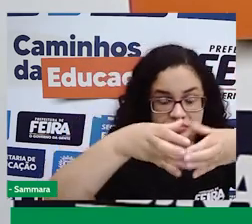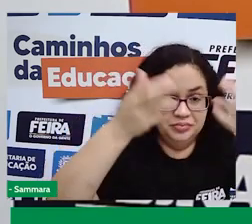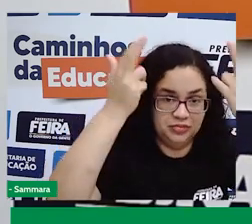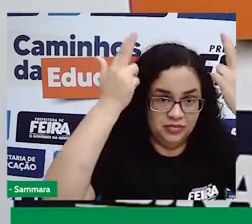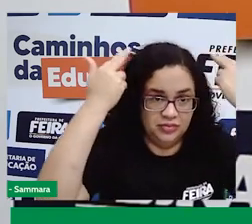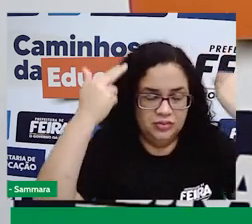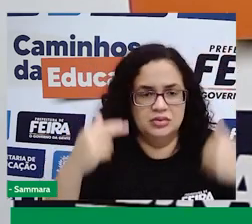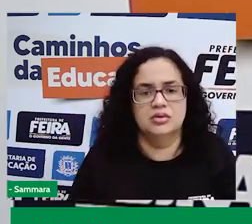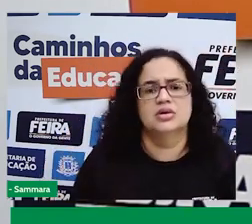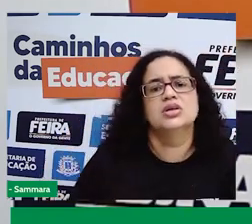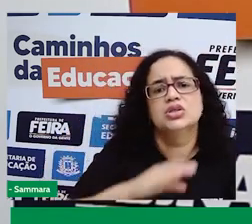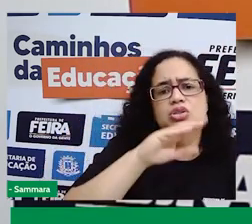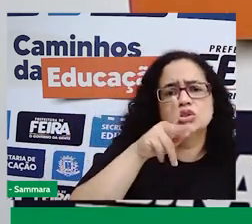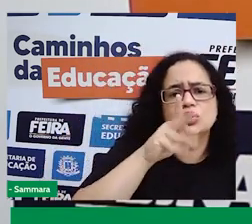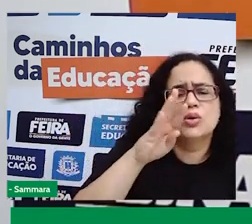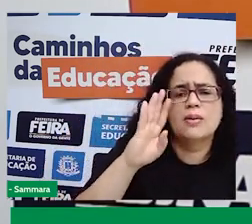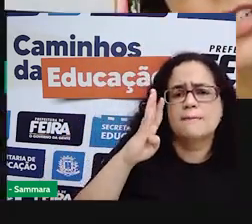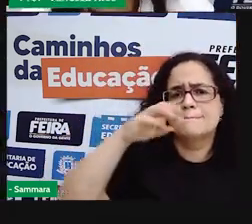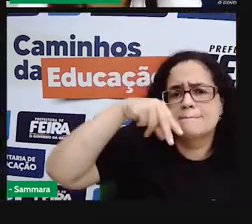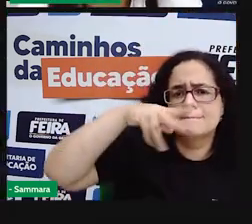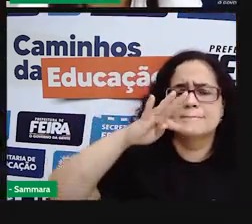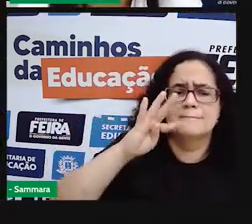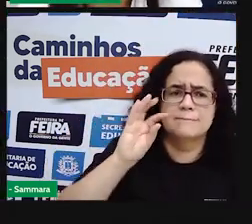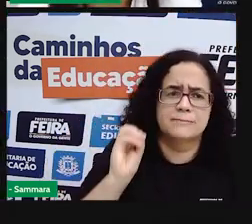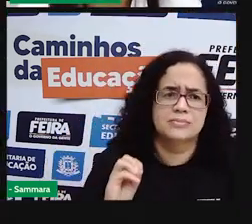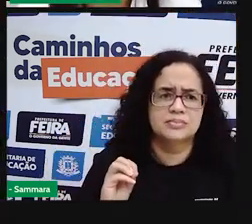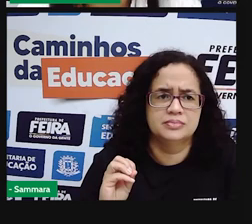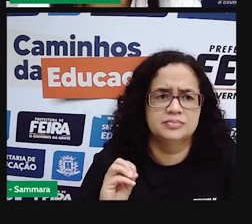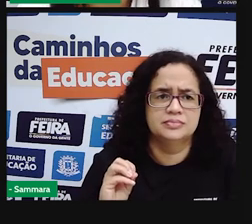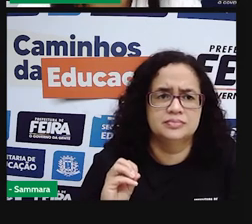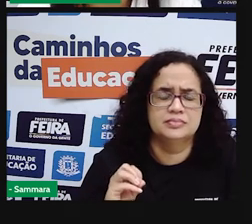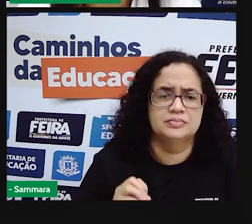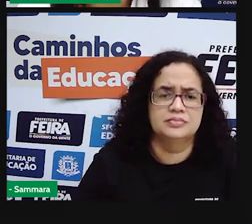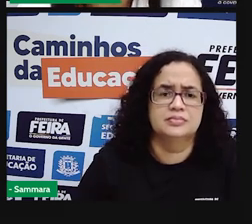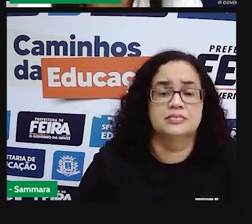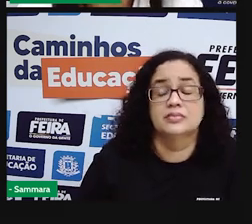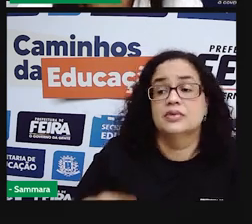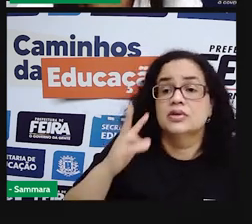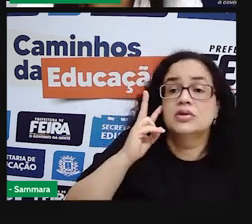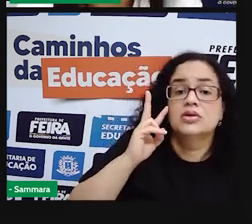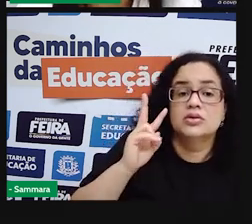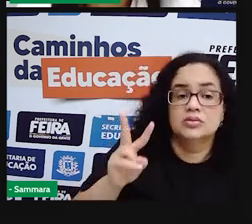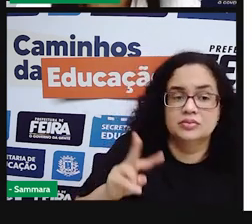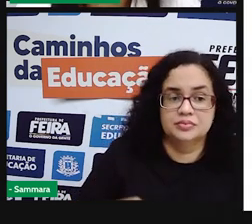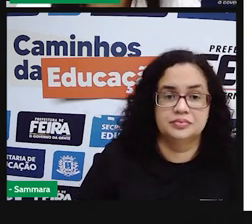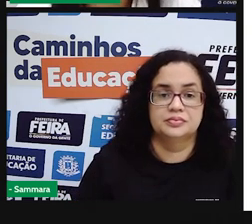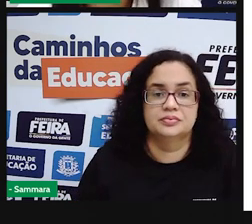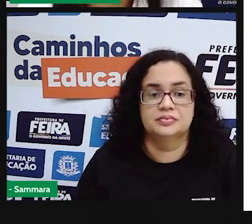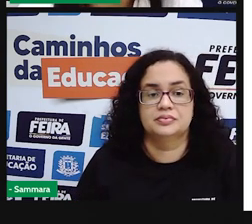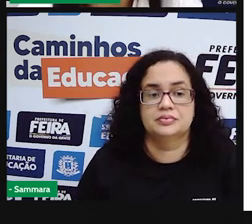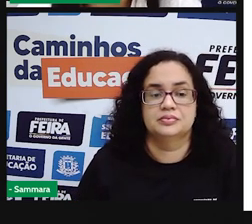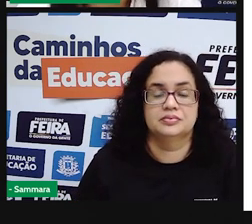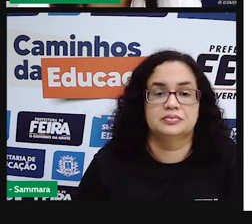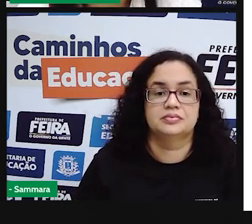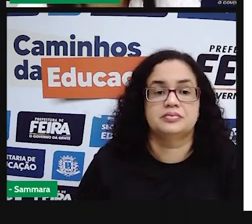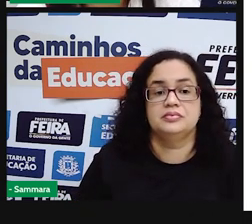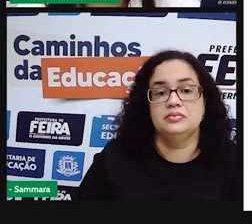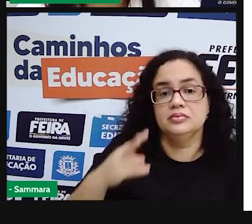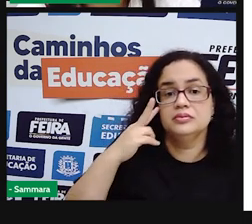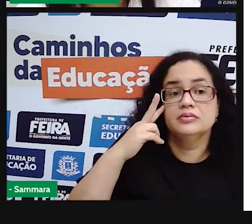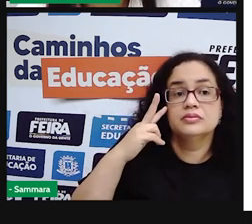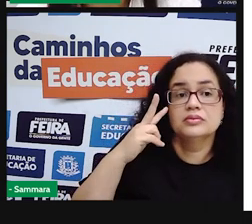Chico Bento, correio elegante. Olha para Chico, é da Rosinha.